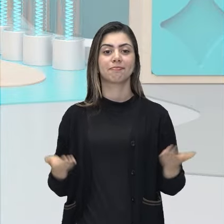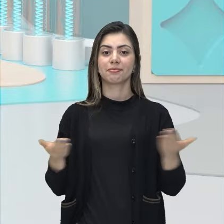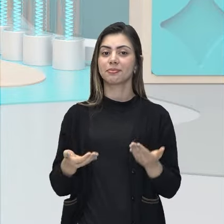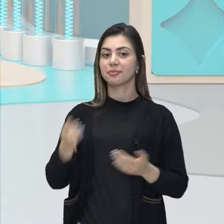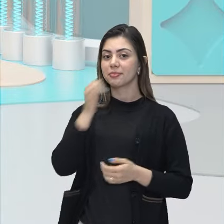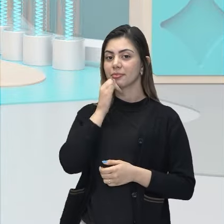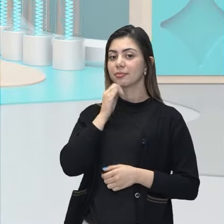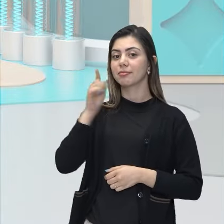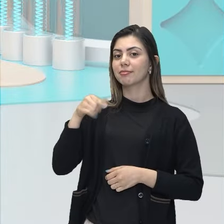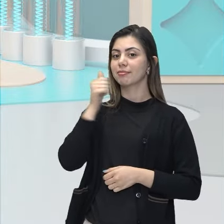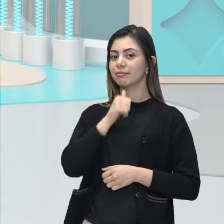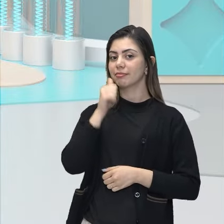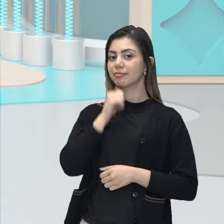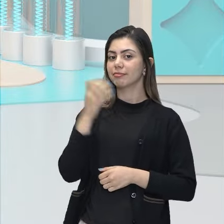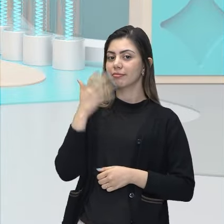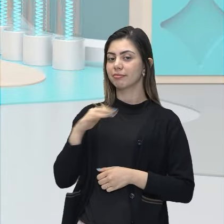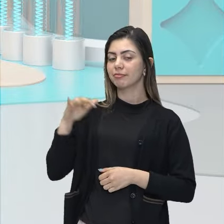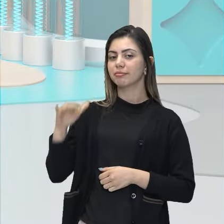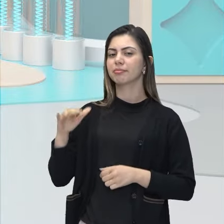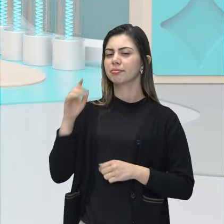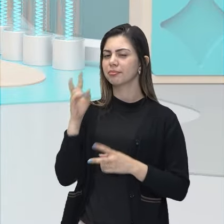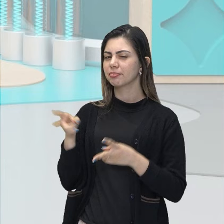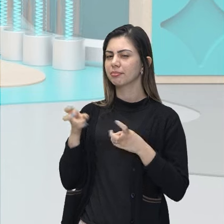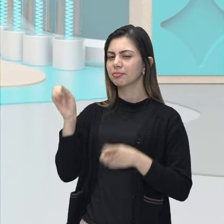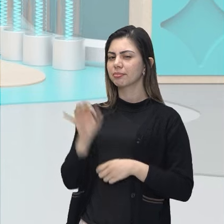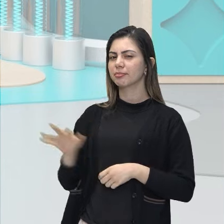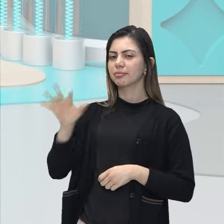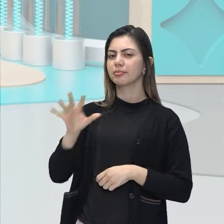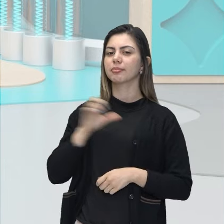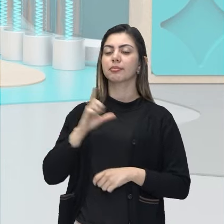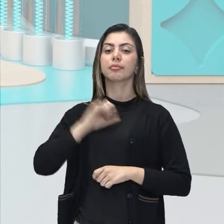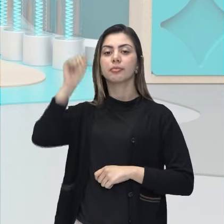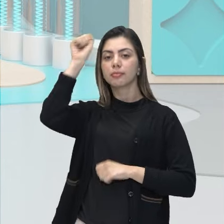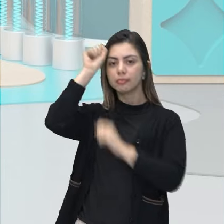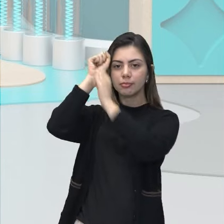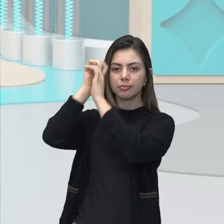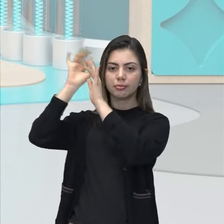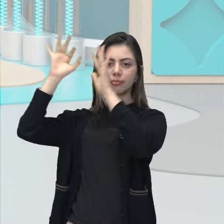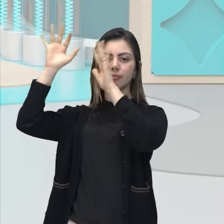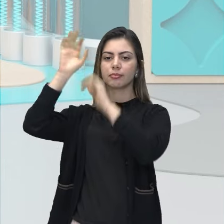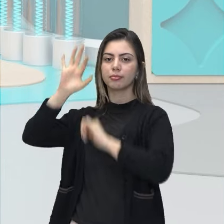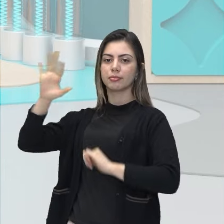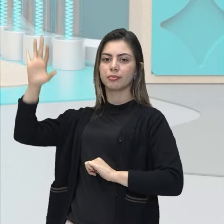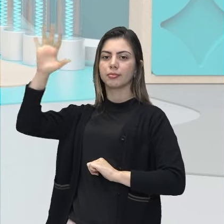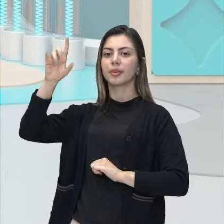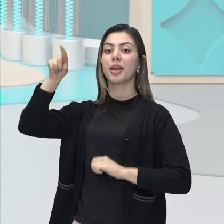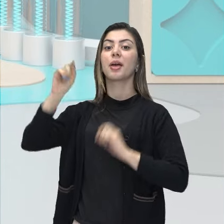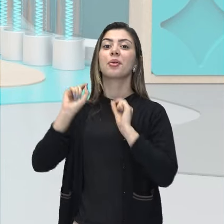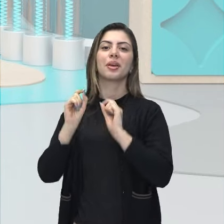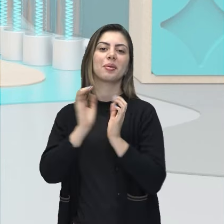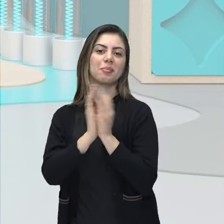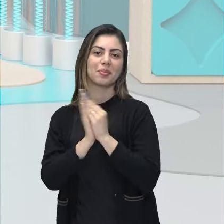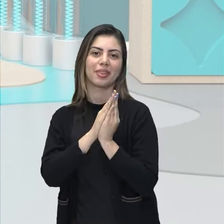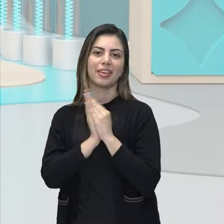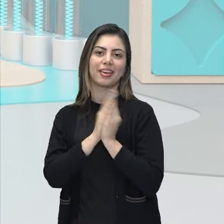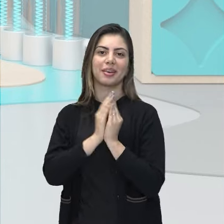sobre essa garotinha aqui, ó. Ela está aqui pensando lá nos brinquedinhos dela. Ela decidiu